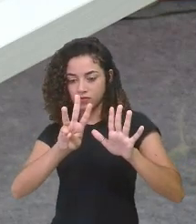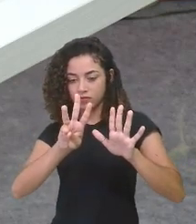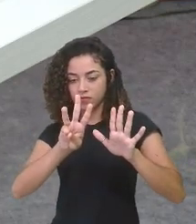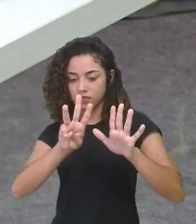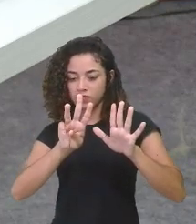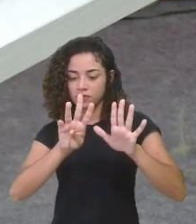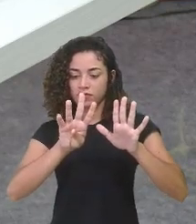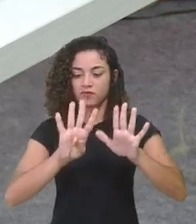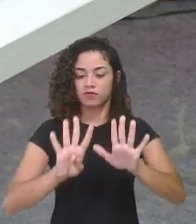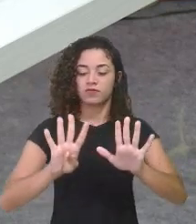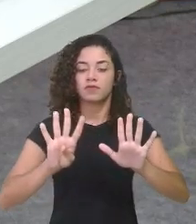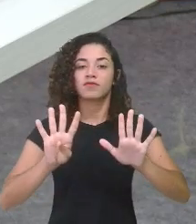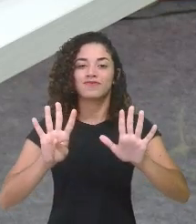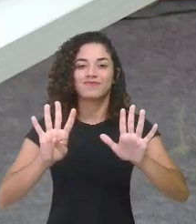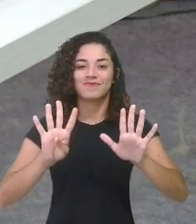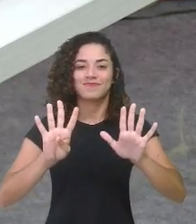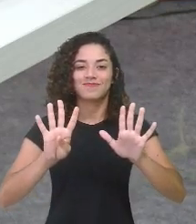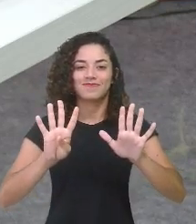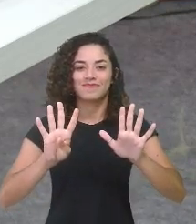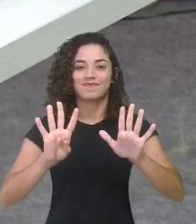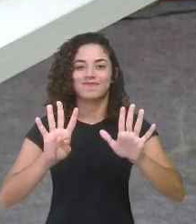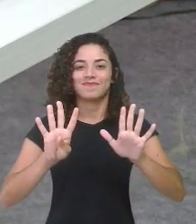8, 9.